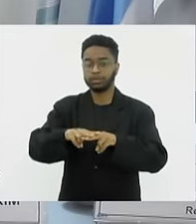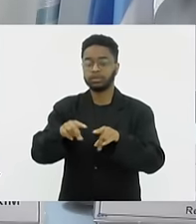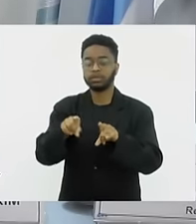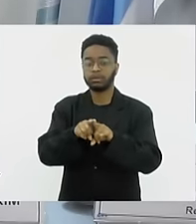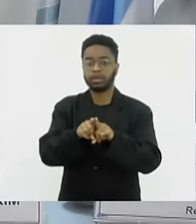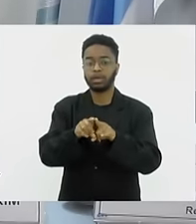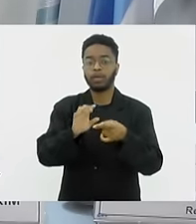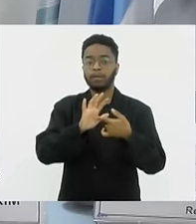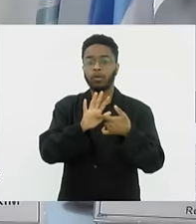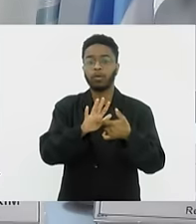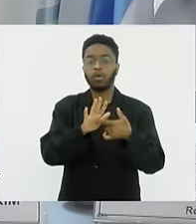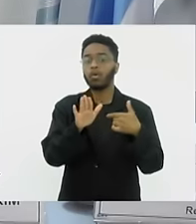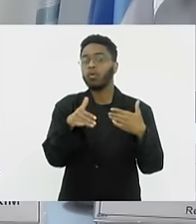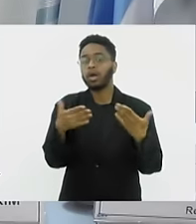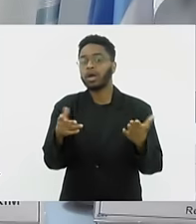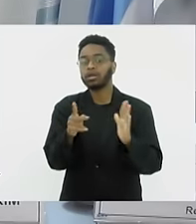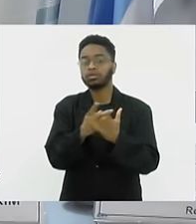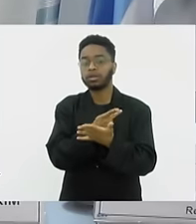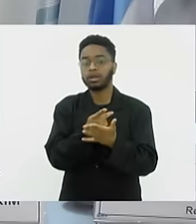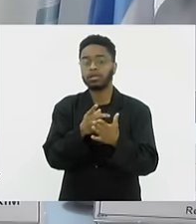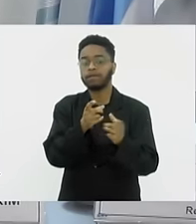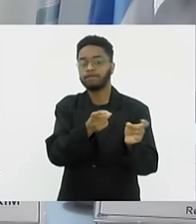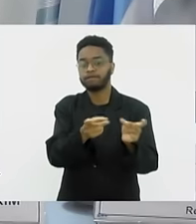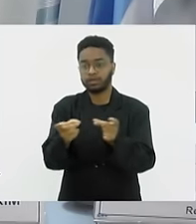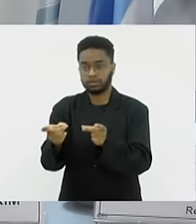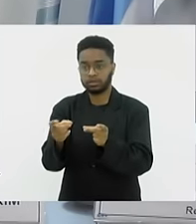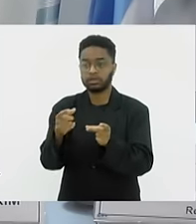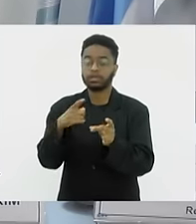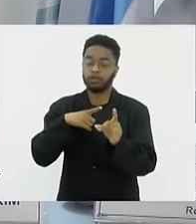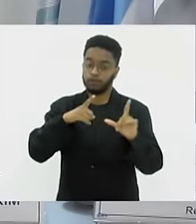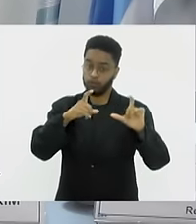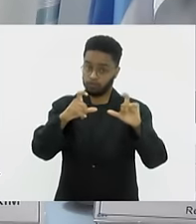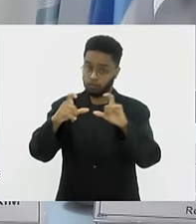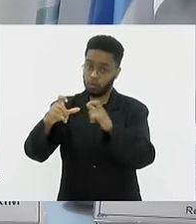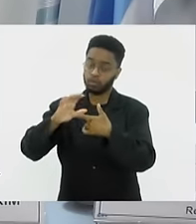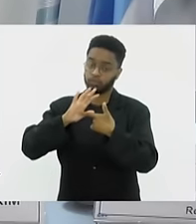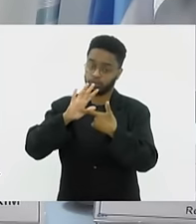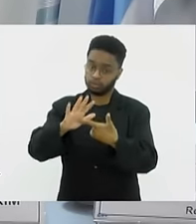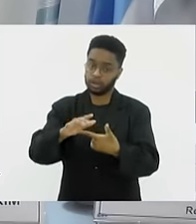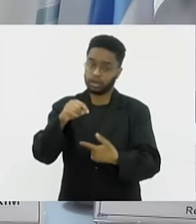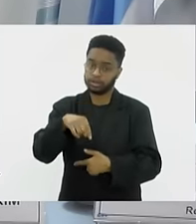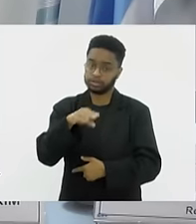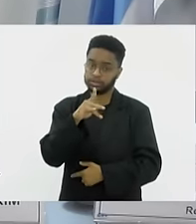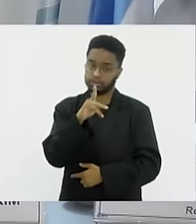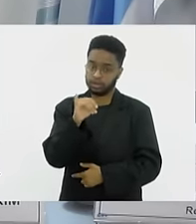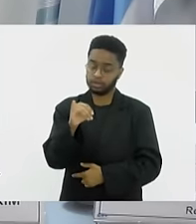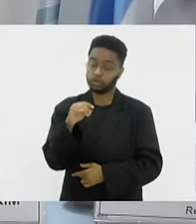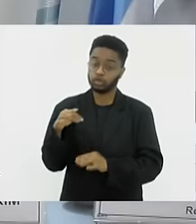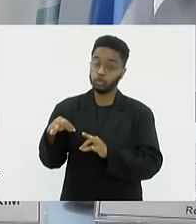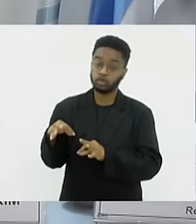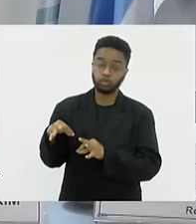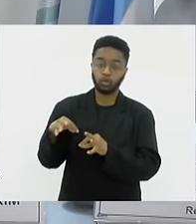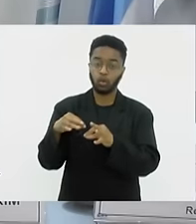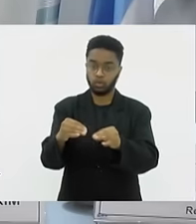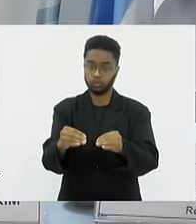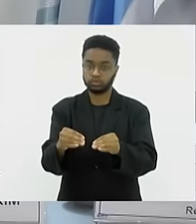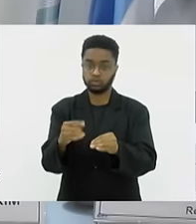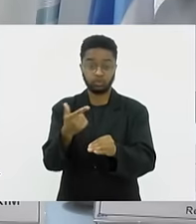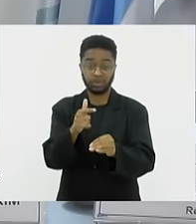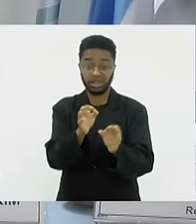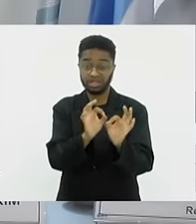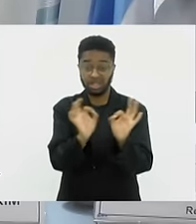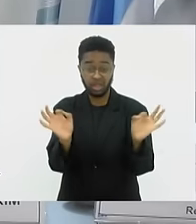lote designado ao próximo leilão. E lhe afirmo todos, fotografados e fazem parte do acervo dessa CPI, todos eles, não existe